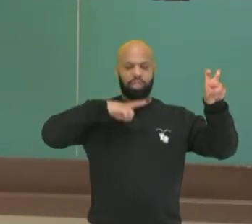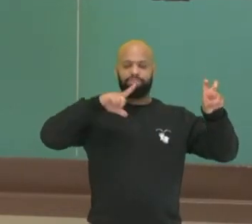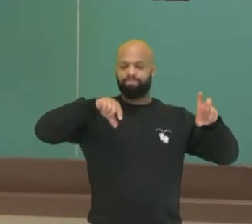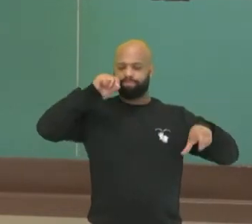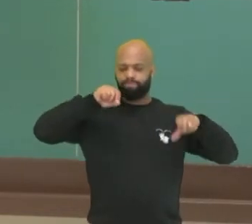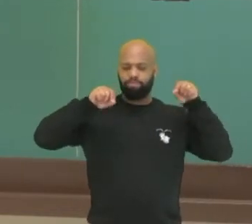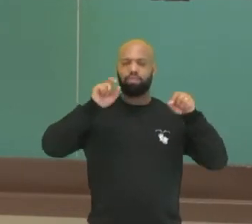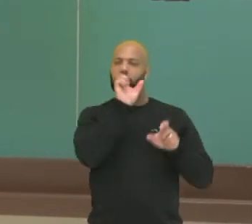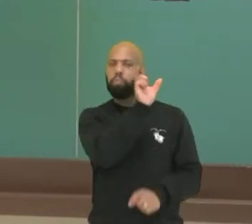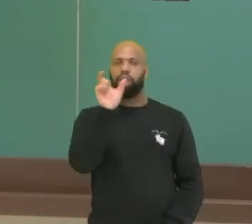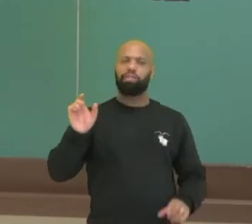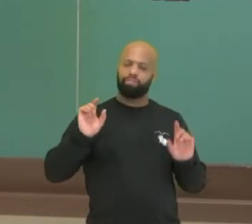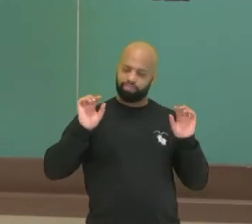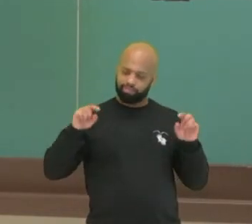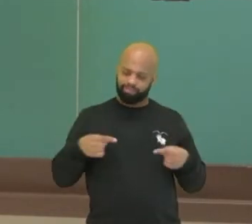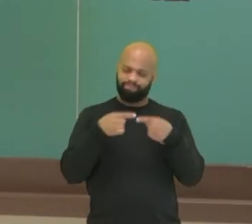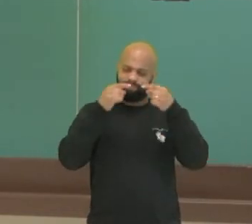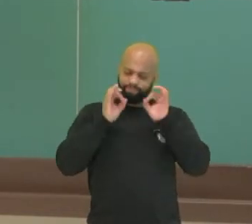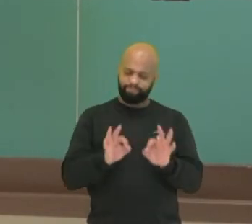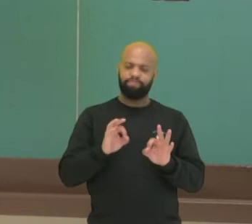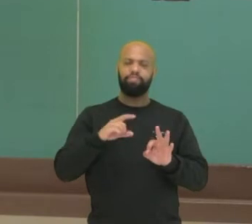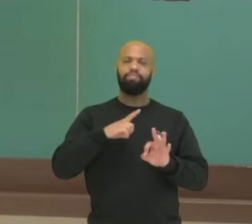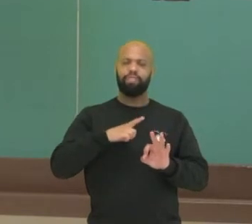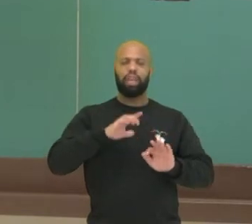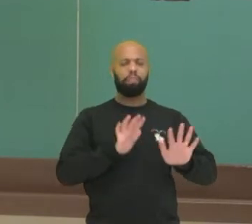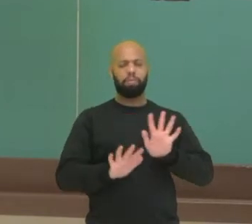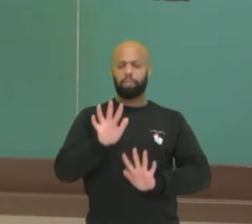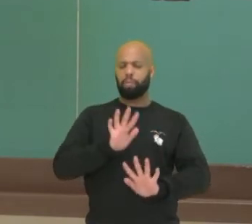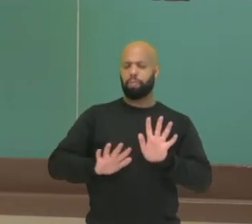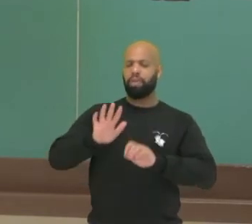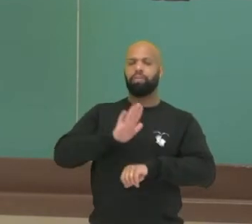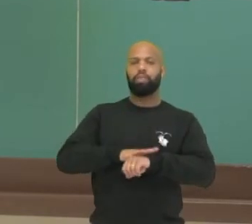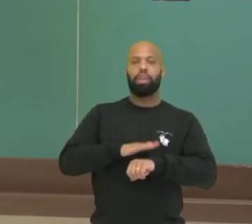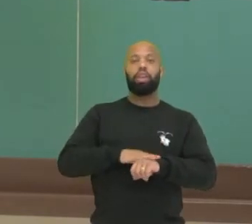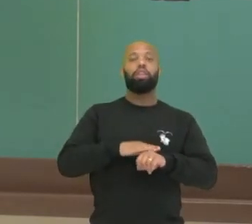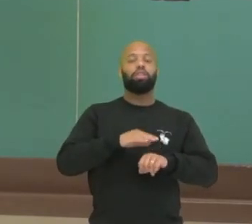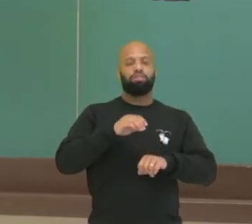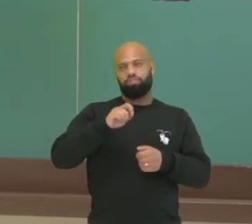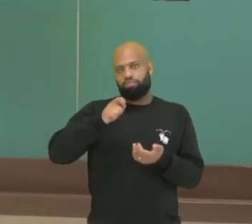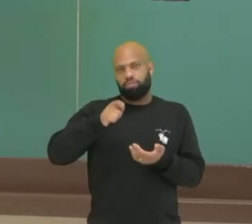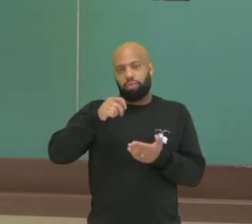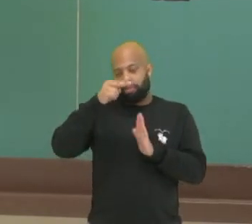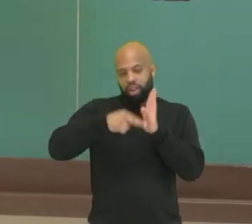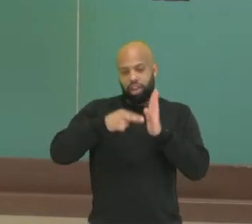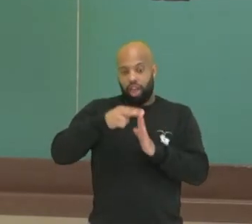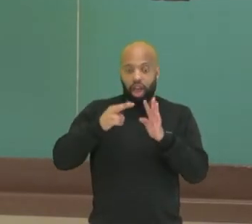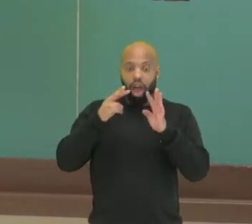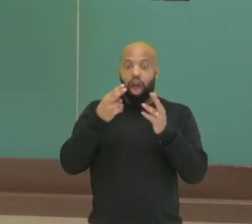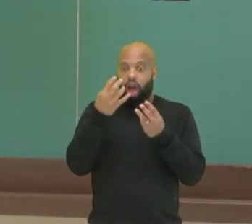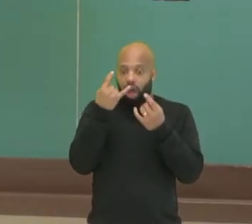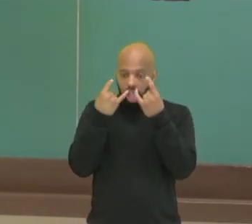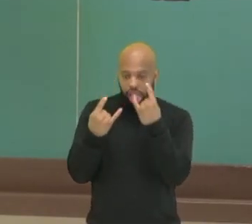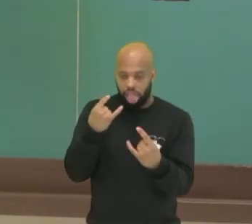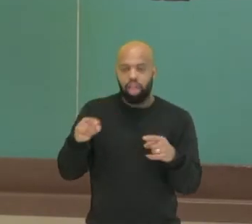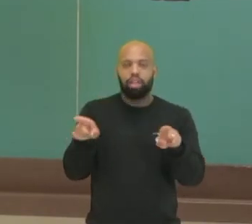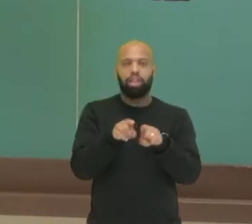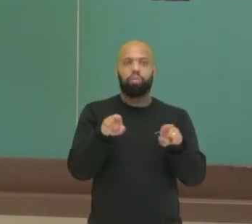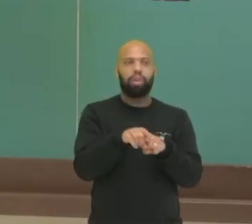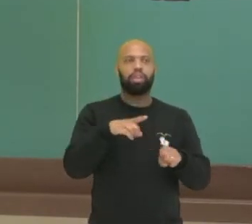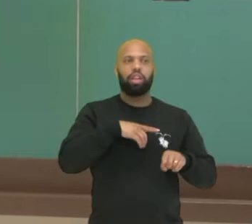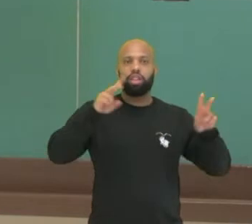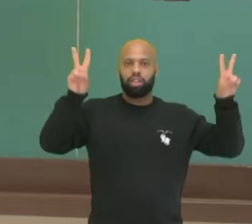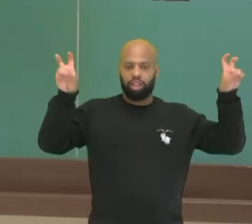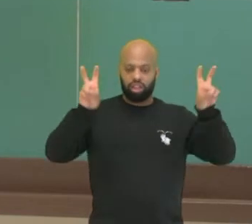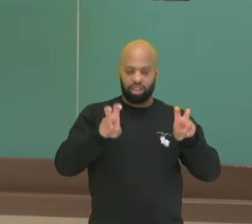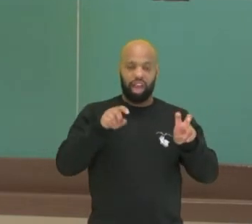palavras têm que ser selecionadas com muito carinho ali, com muita cautela para chamar a atenção do leitor. A reportagem pode ter o subtítulo ou não, é facultativo, o